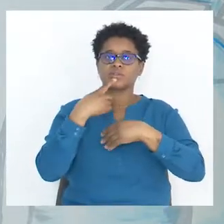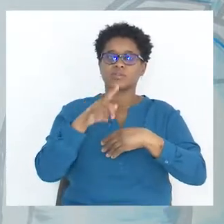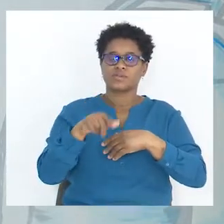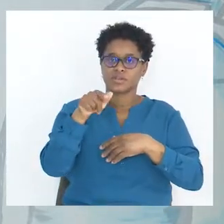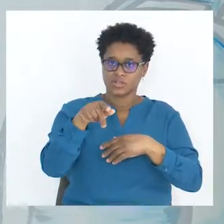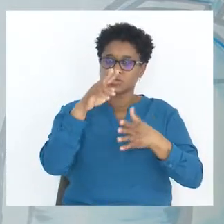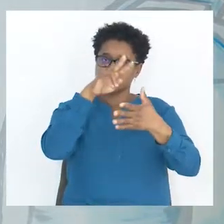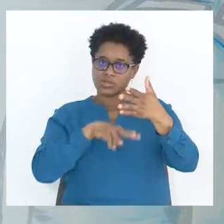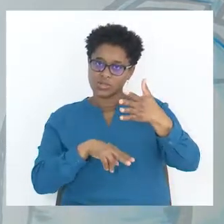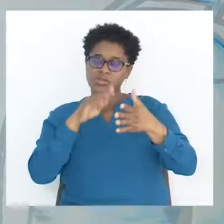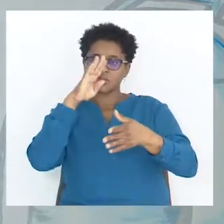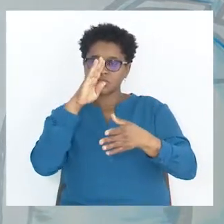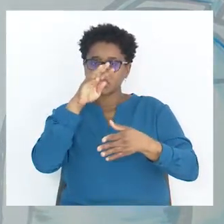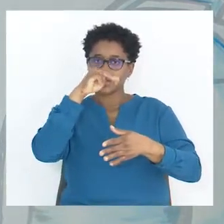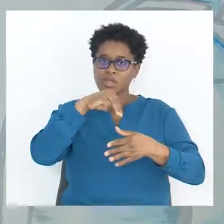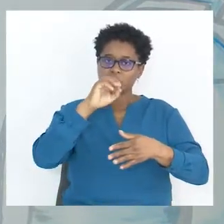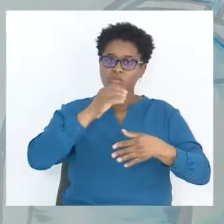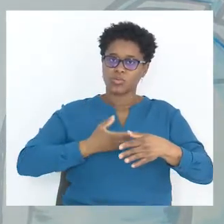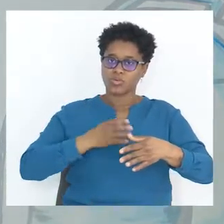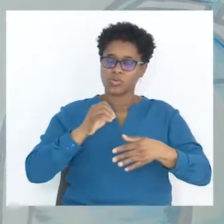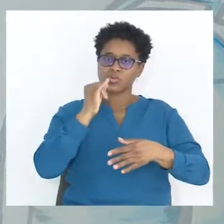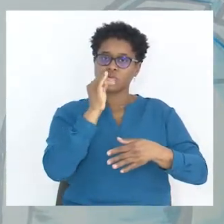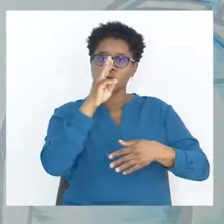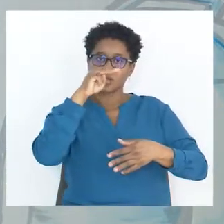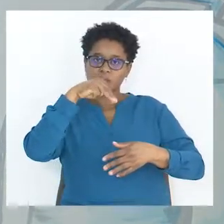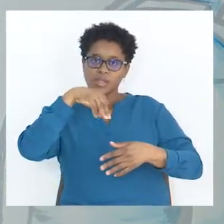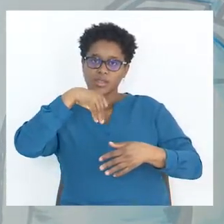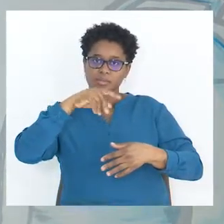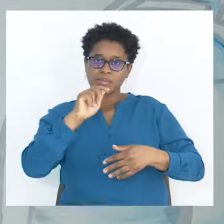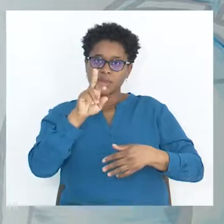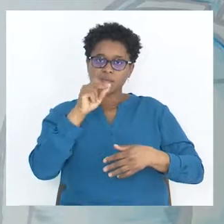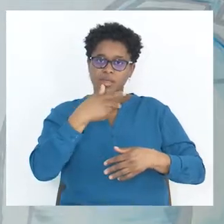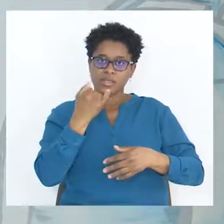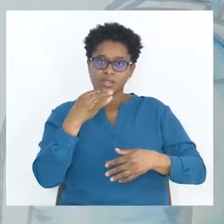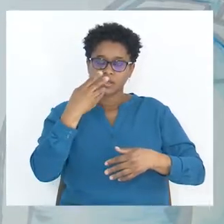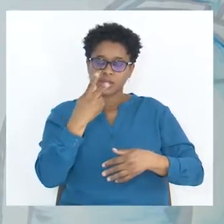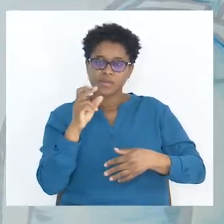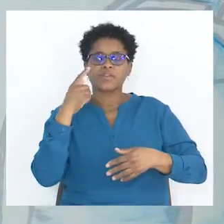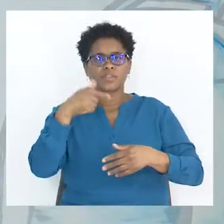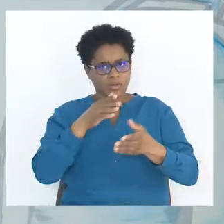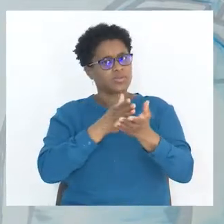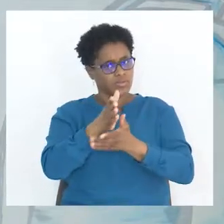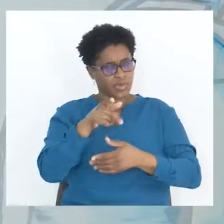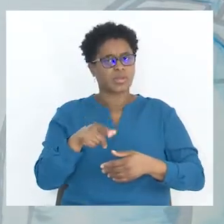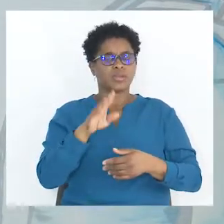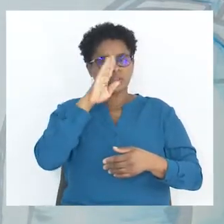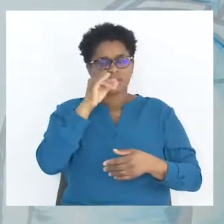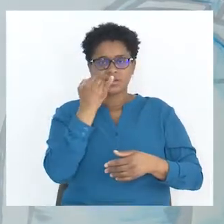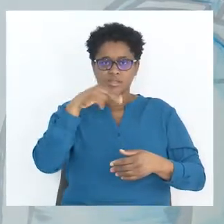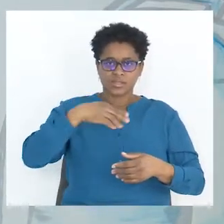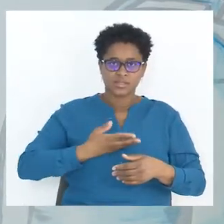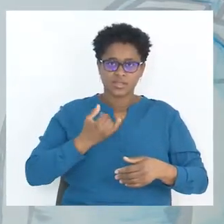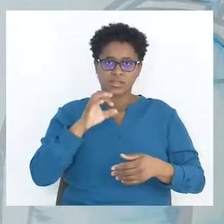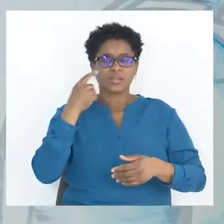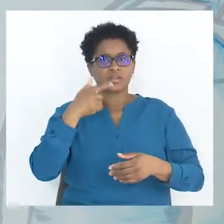aquele texto. Se é o modo imperativo, vais ter que manter o modo imperativo ali. Se for o indicativo, é a